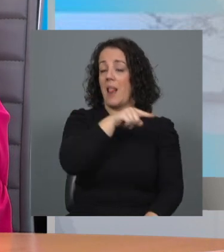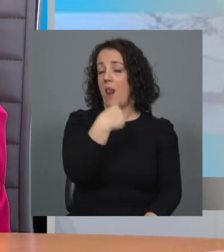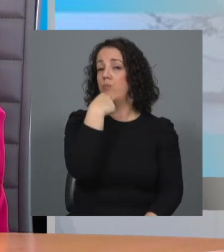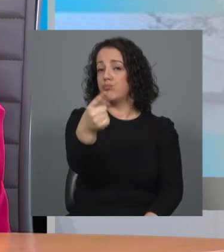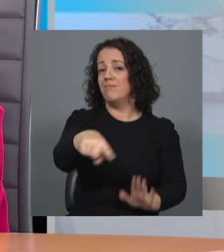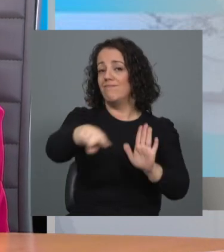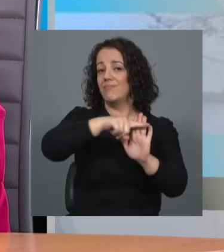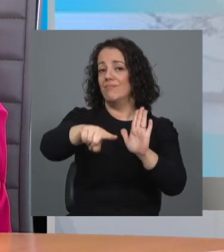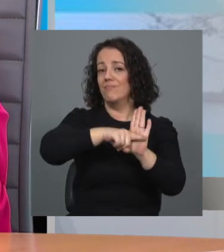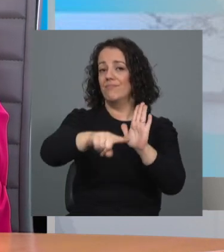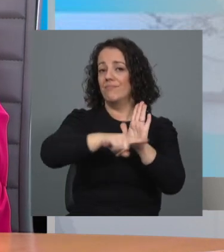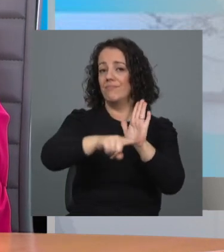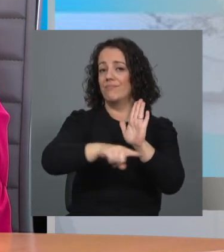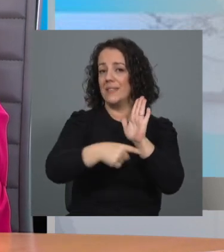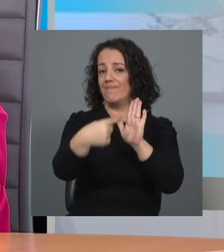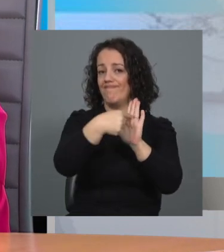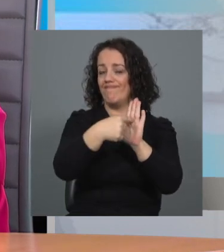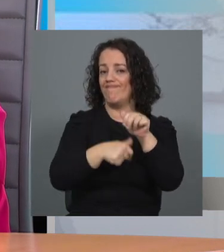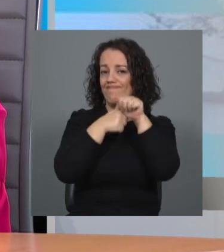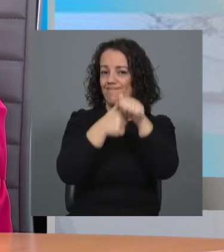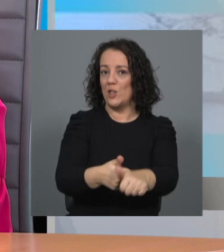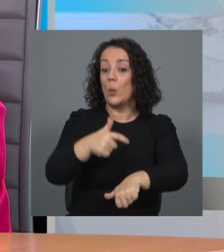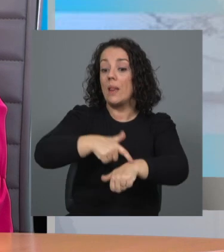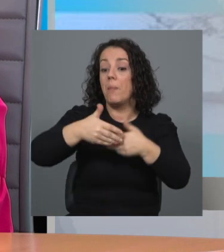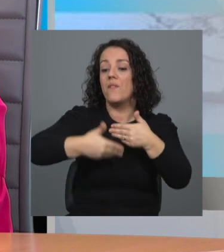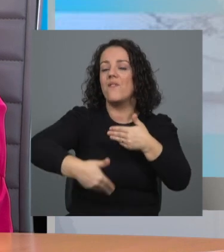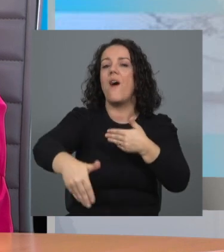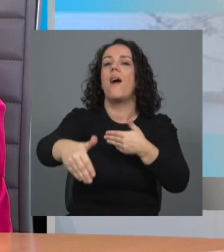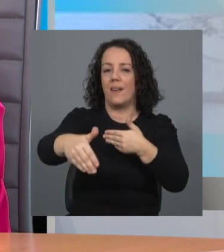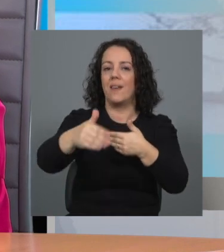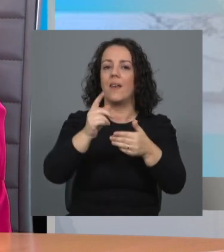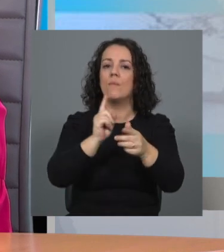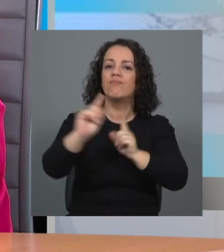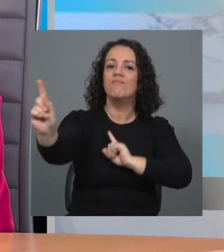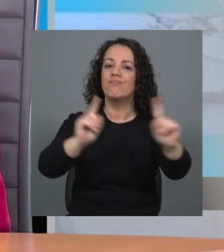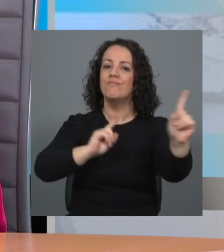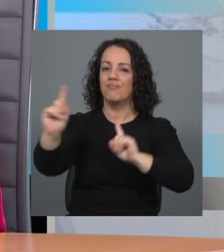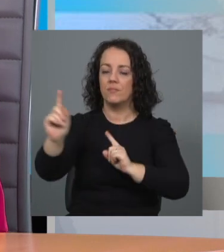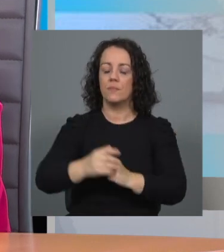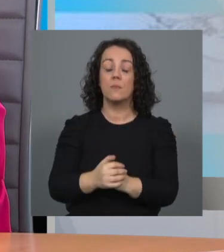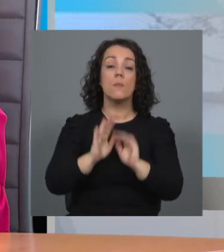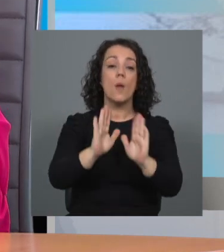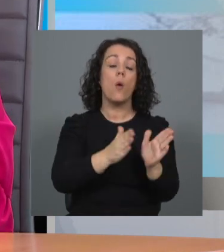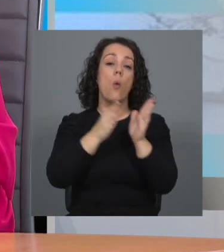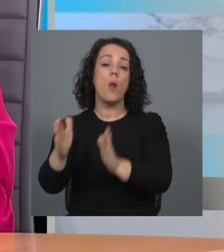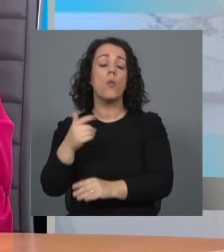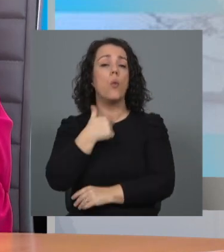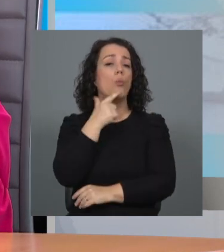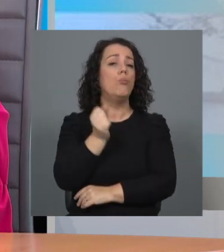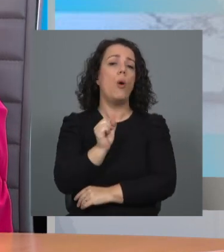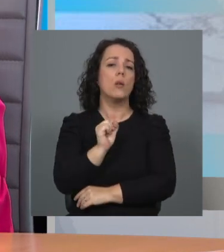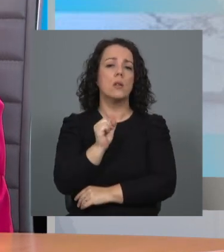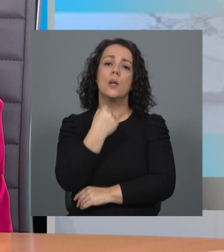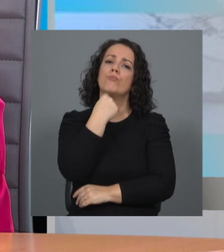balizas ao período de desconfinamento. Agora, também não podemos dizer uma coisa e